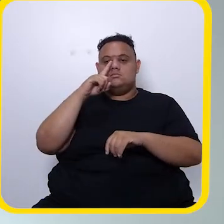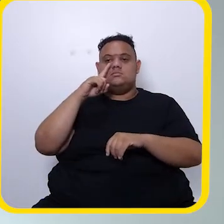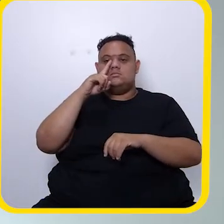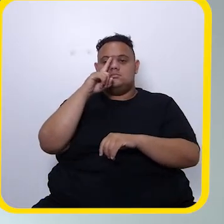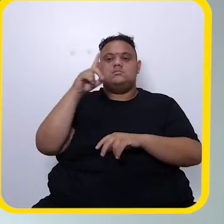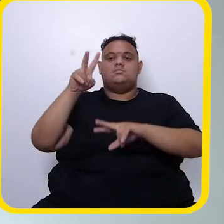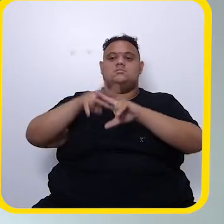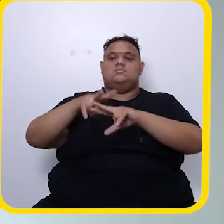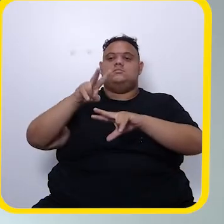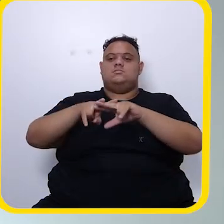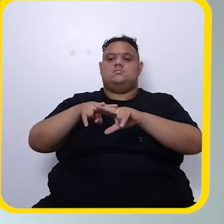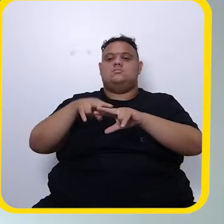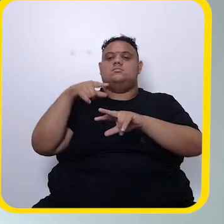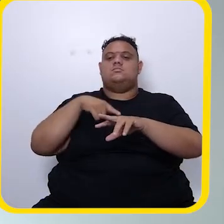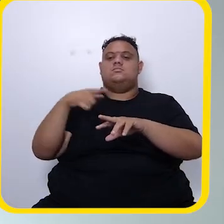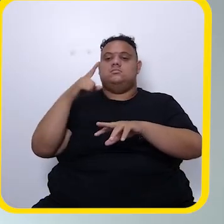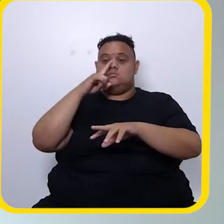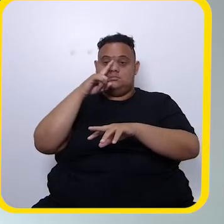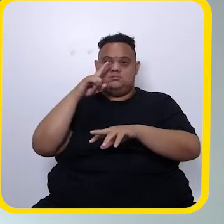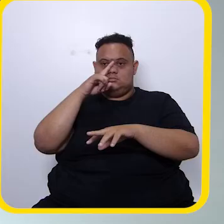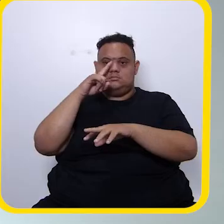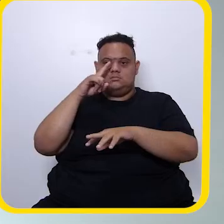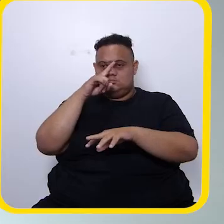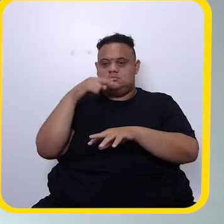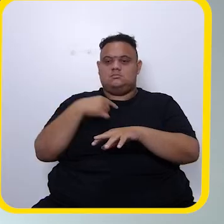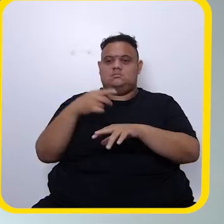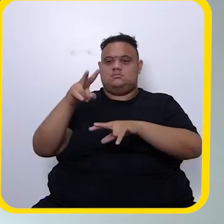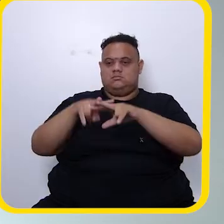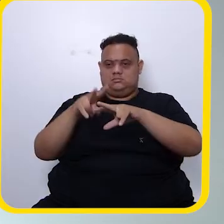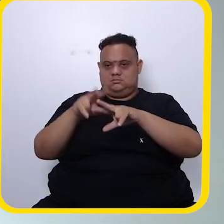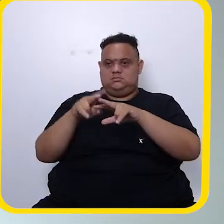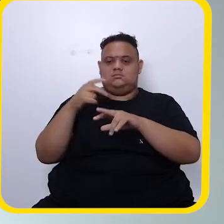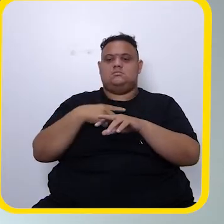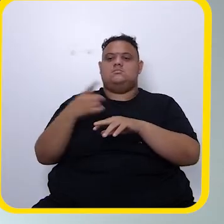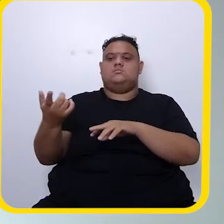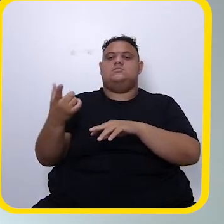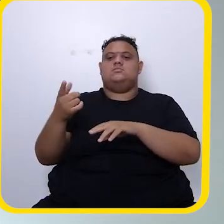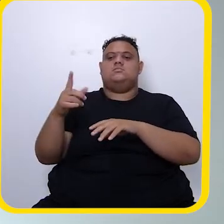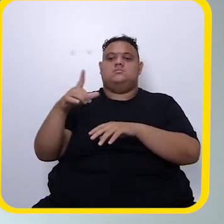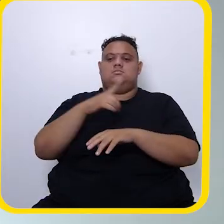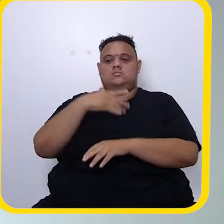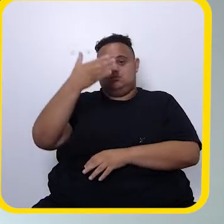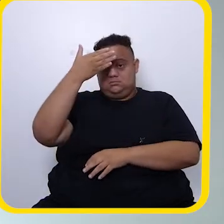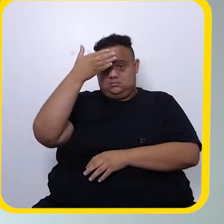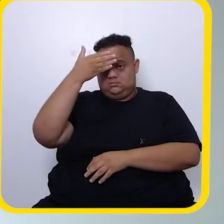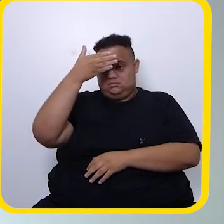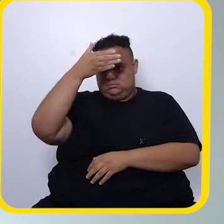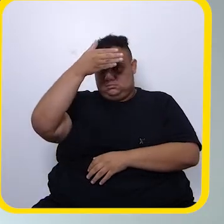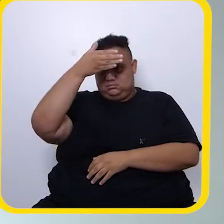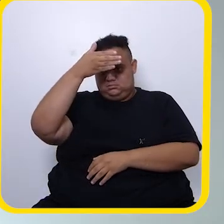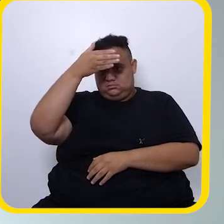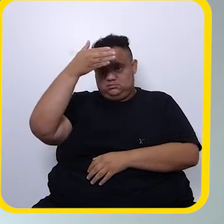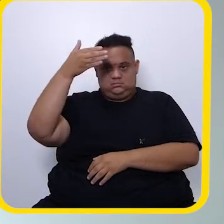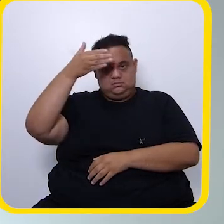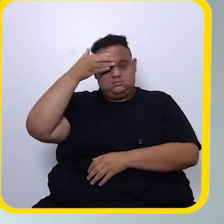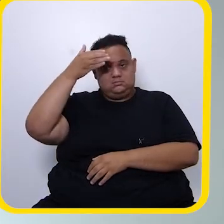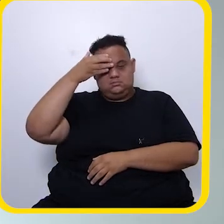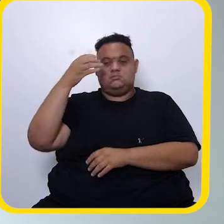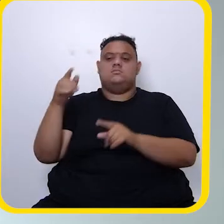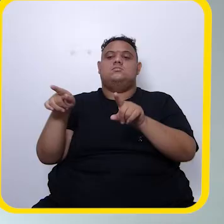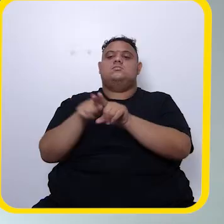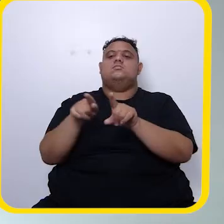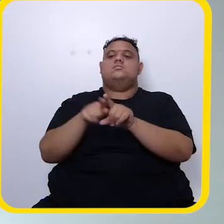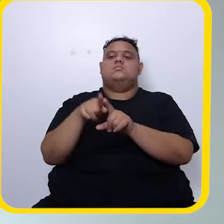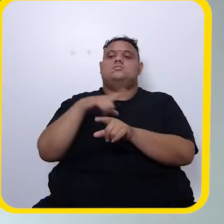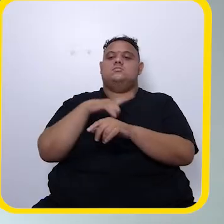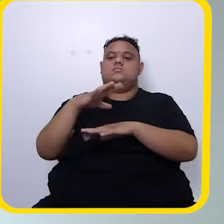presos lá na base militar dos Estados Unidos em Guantánamo, em Cuba. Nós temos também a cidade de Cienfuegos,